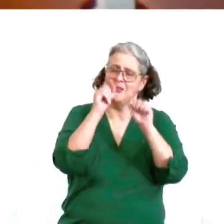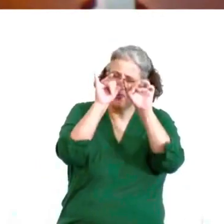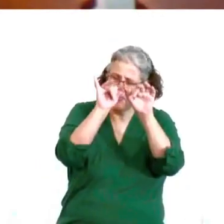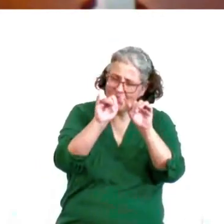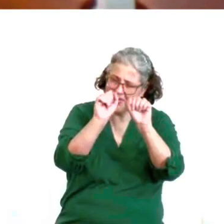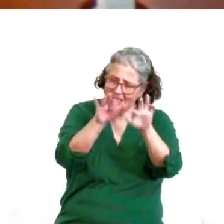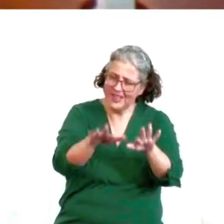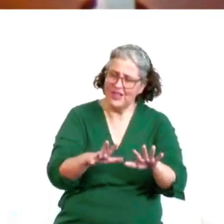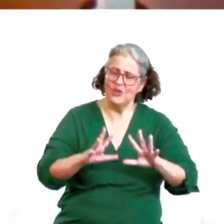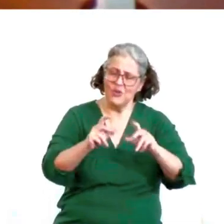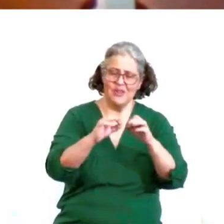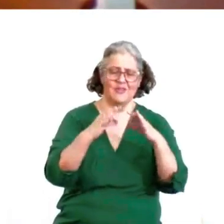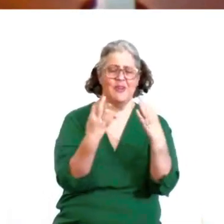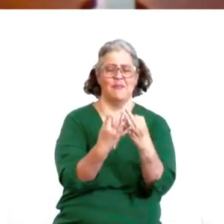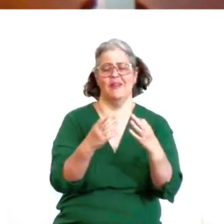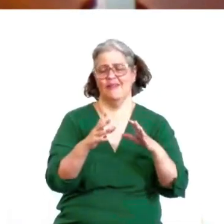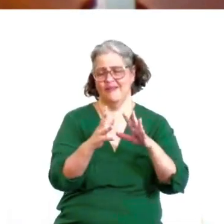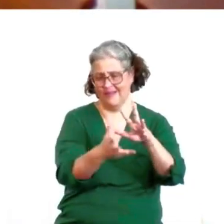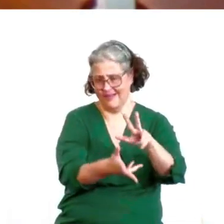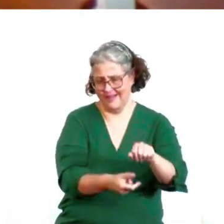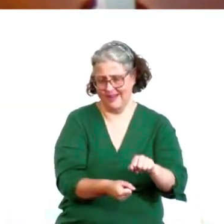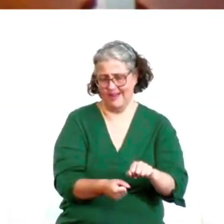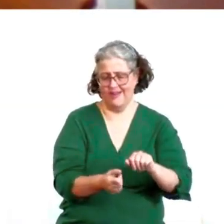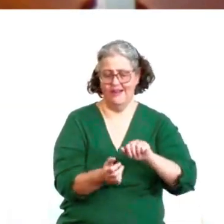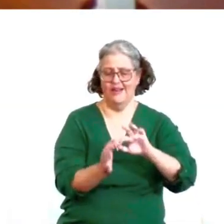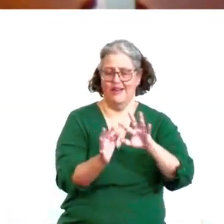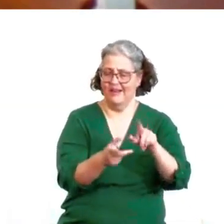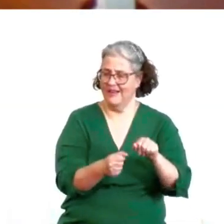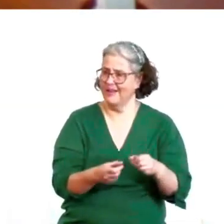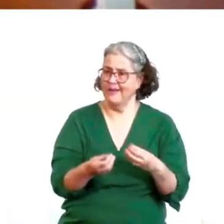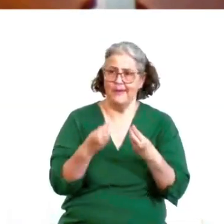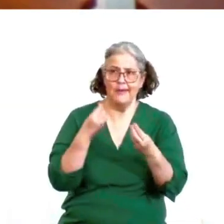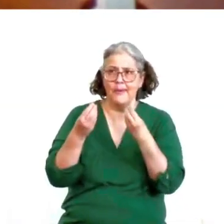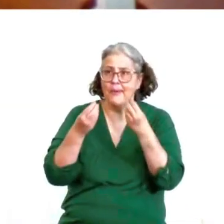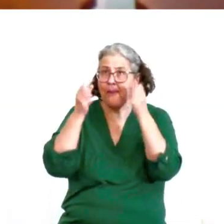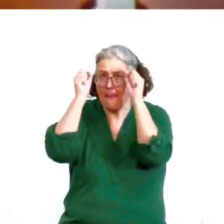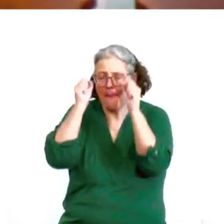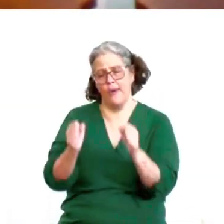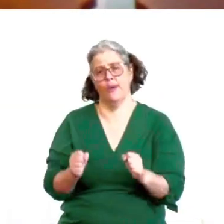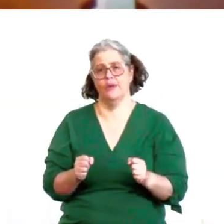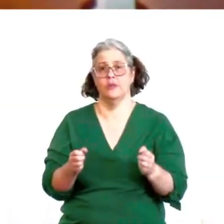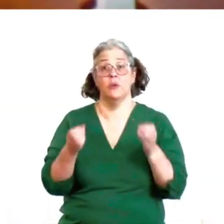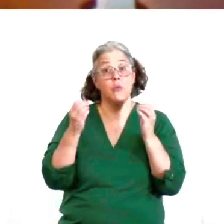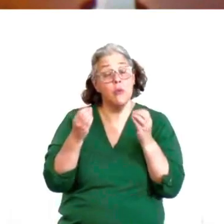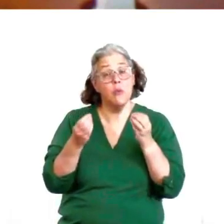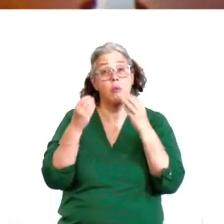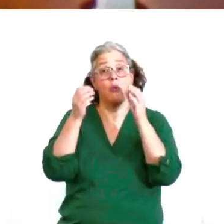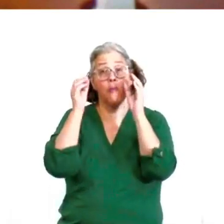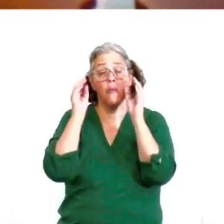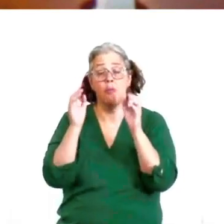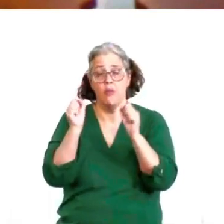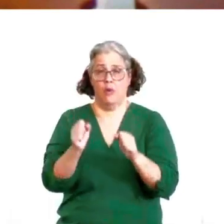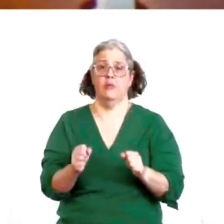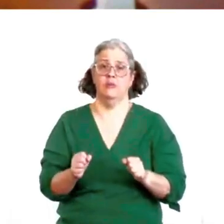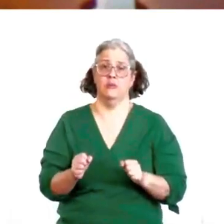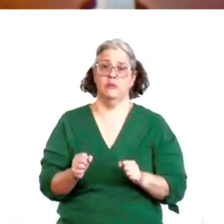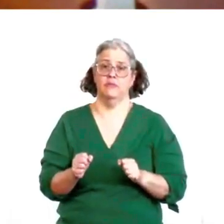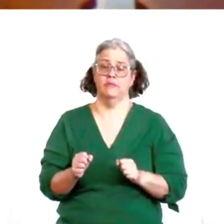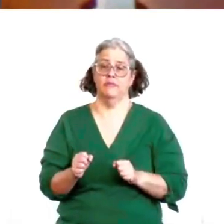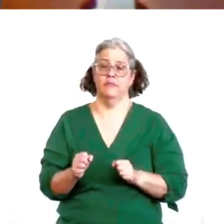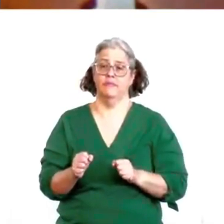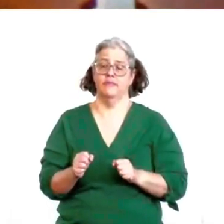Como isso é possível? Dentro desse cenário, como isso é possível? Somente uma fé